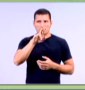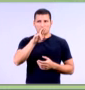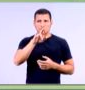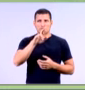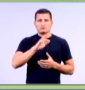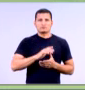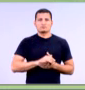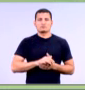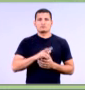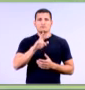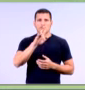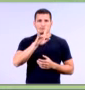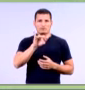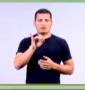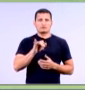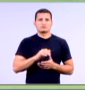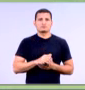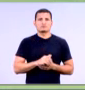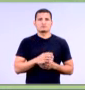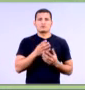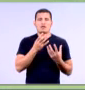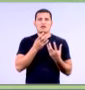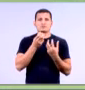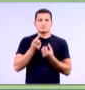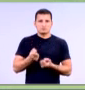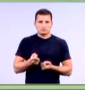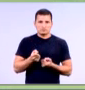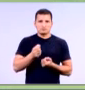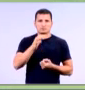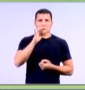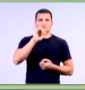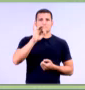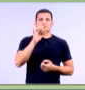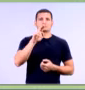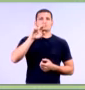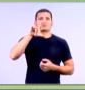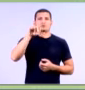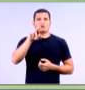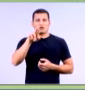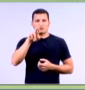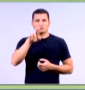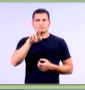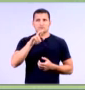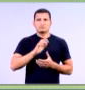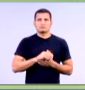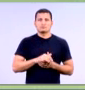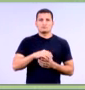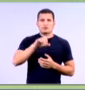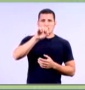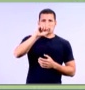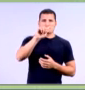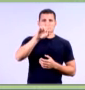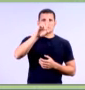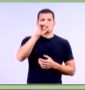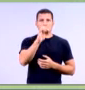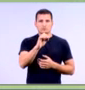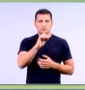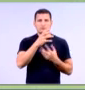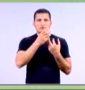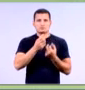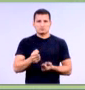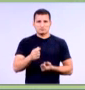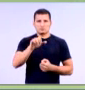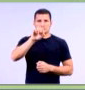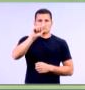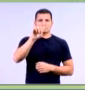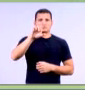classe, vai receber o parâmetro titular. O atributo saldo vai receber